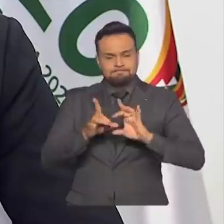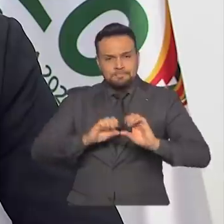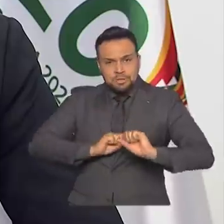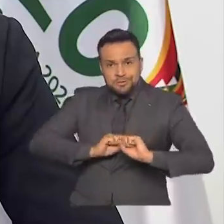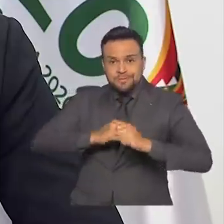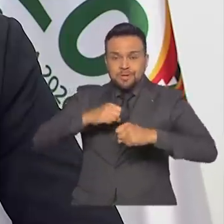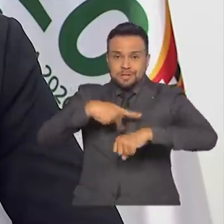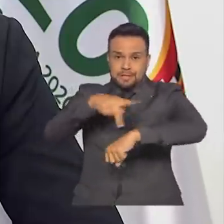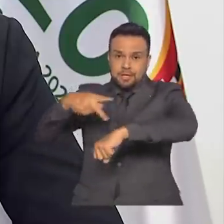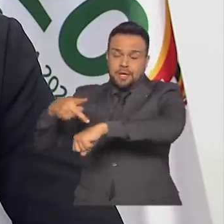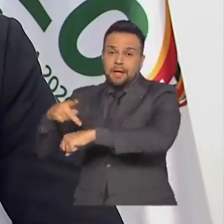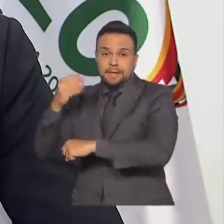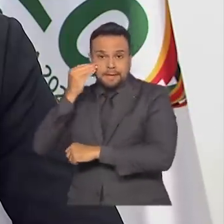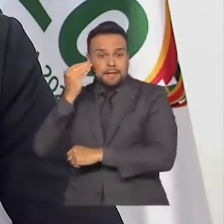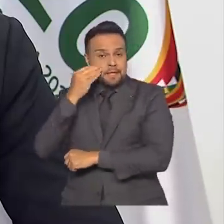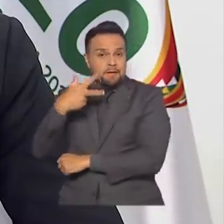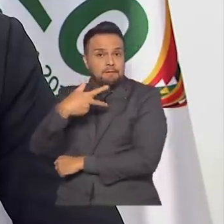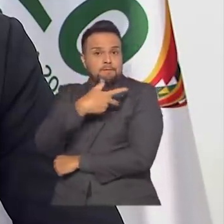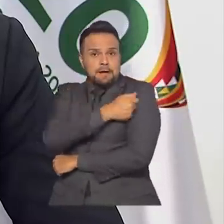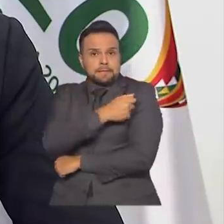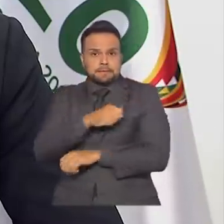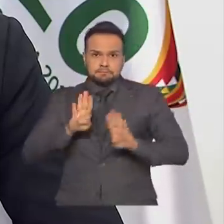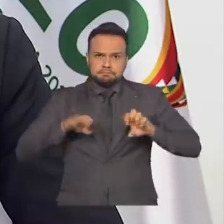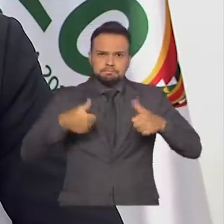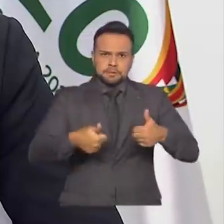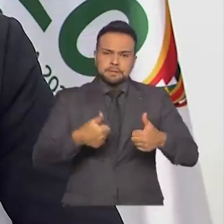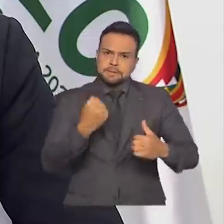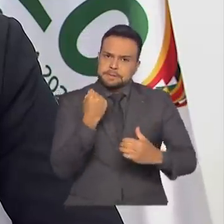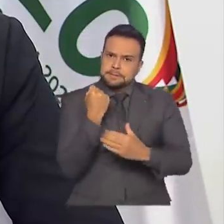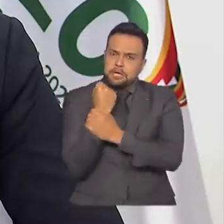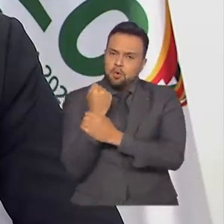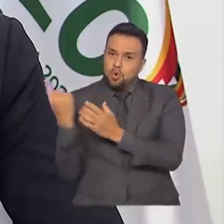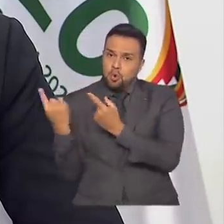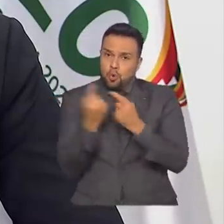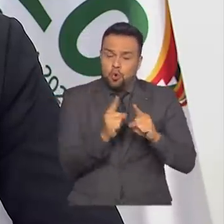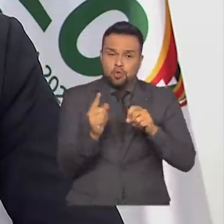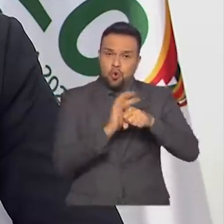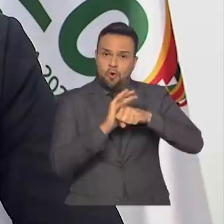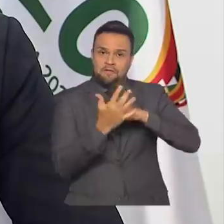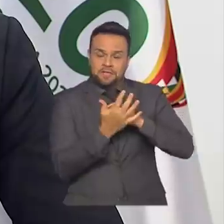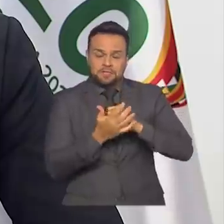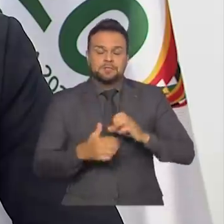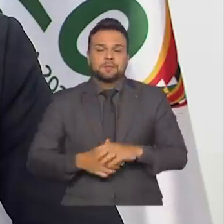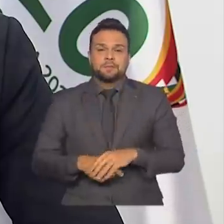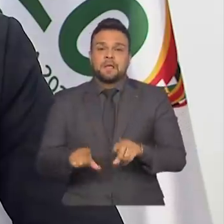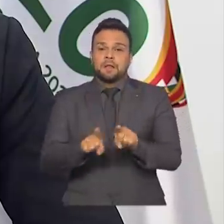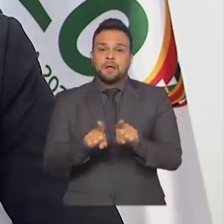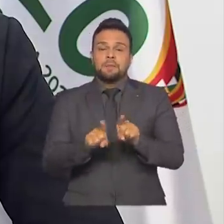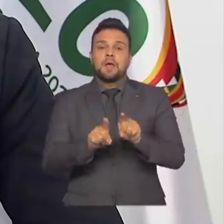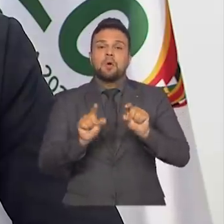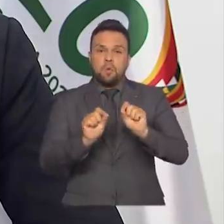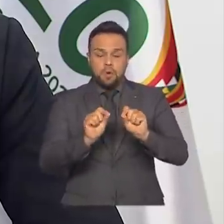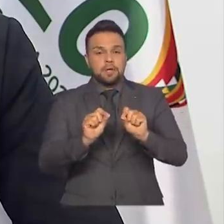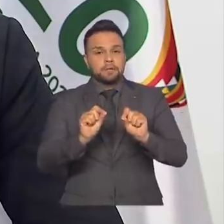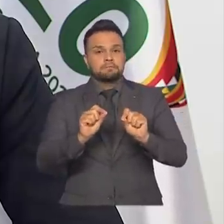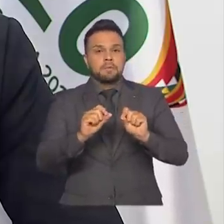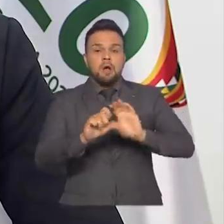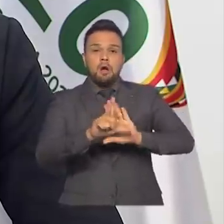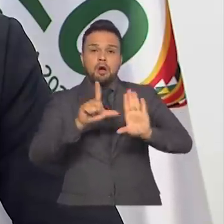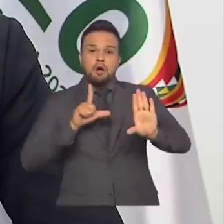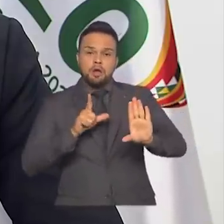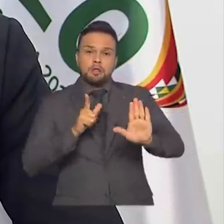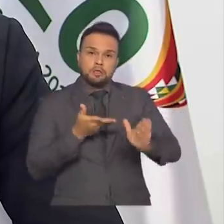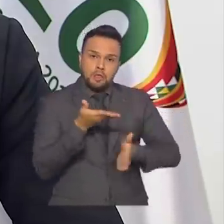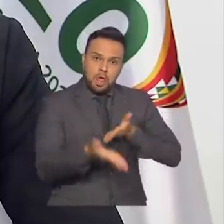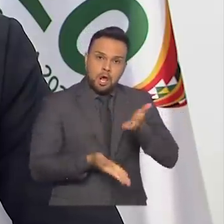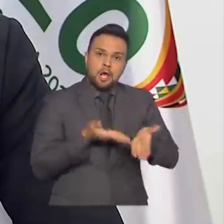a busca de vacinas eficazes e seguras contra a Covid-19, bem como adota o tratamento precoce